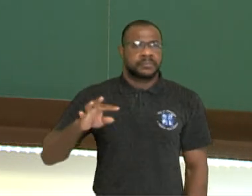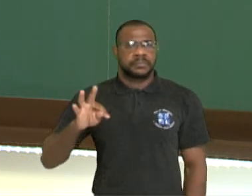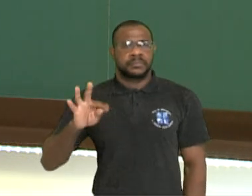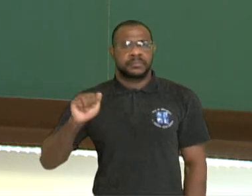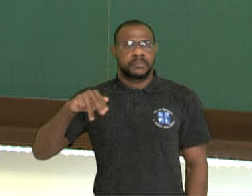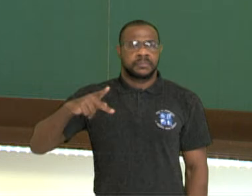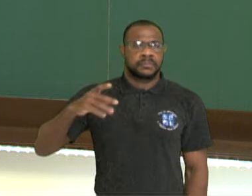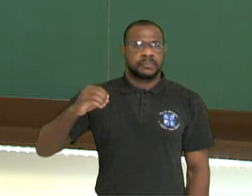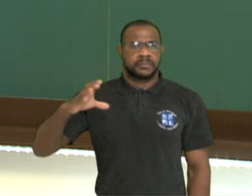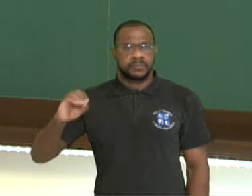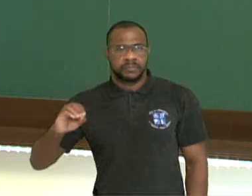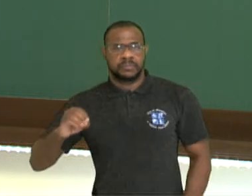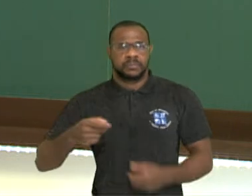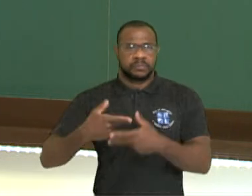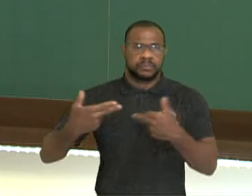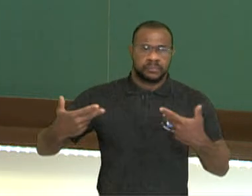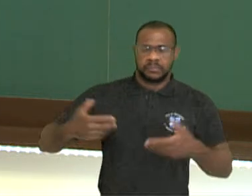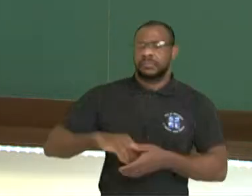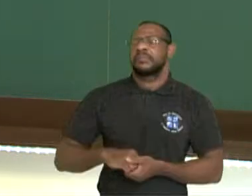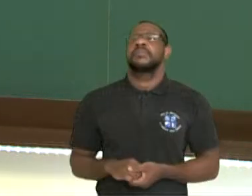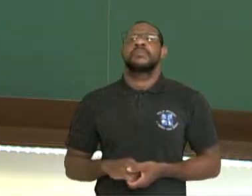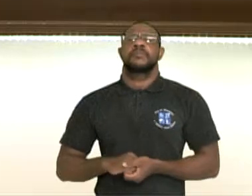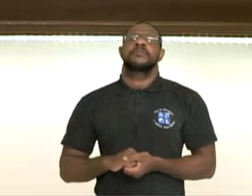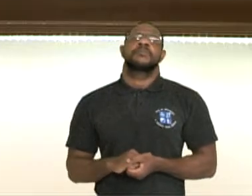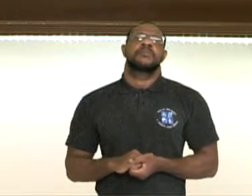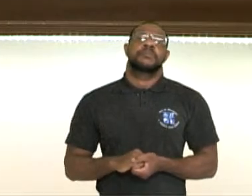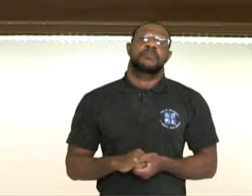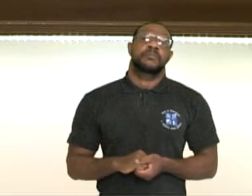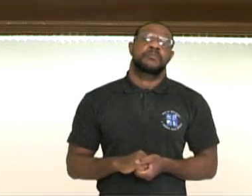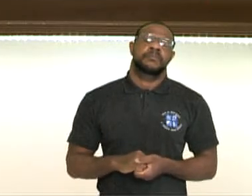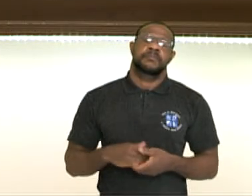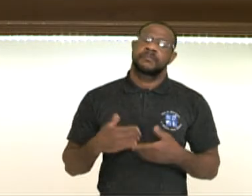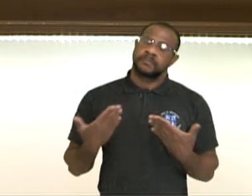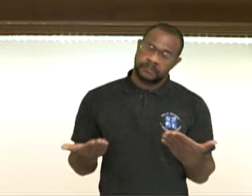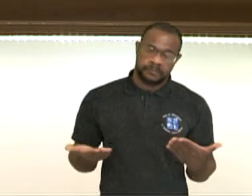elementos coesivos. Muito bem, o que eu tinha para